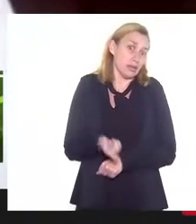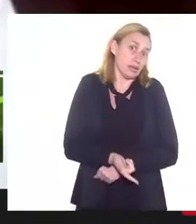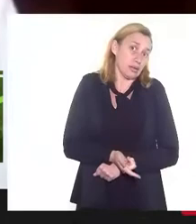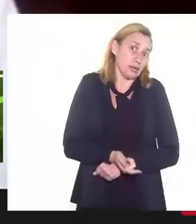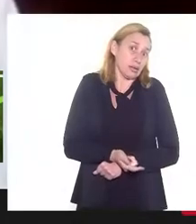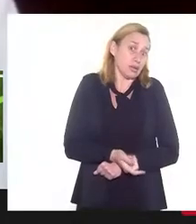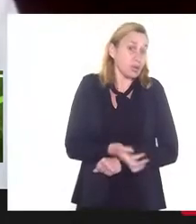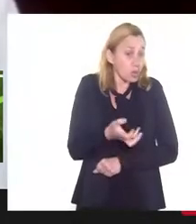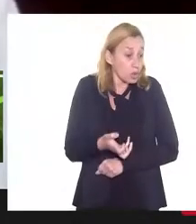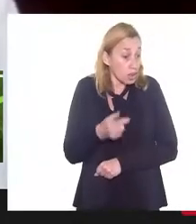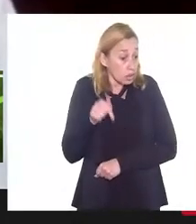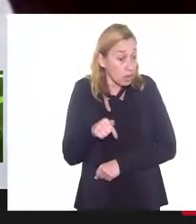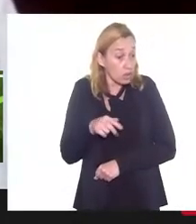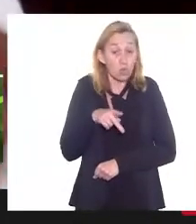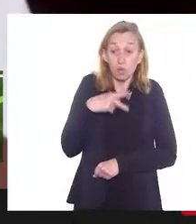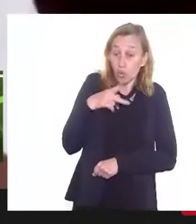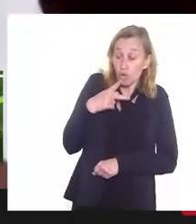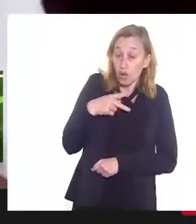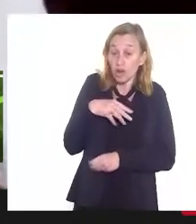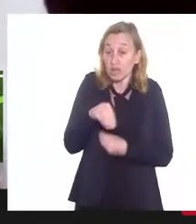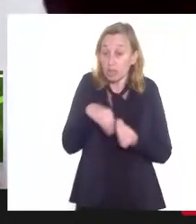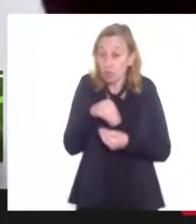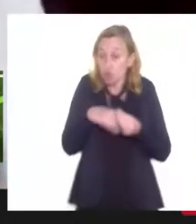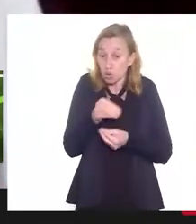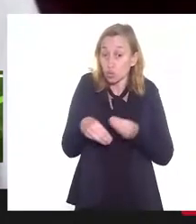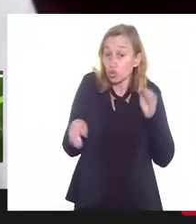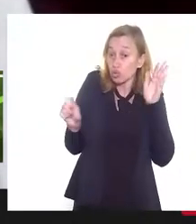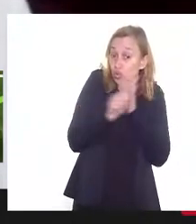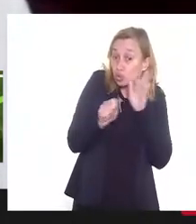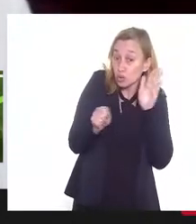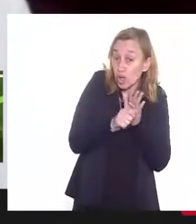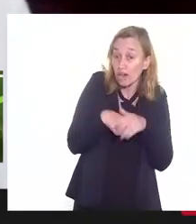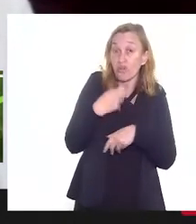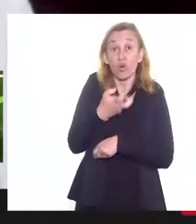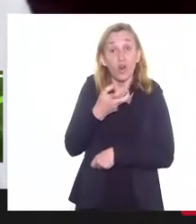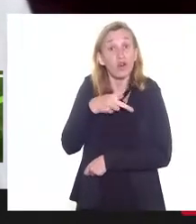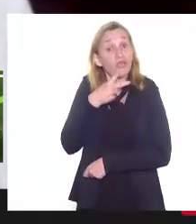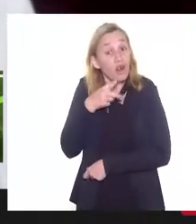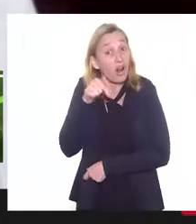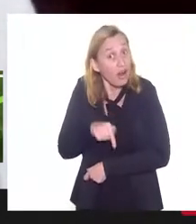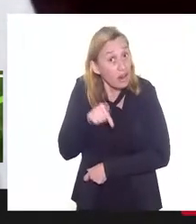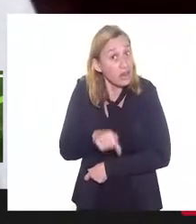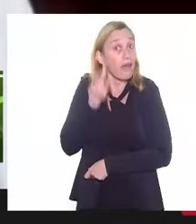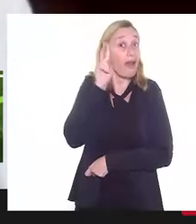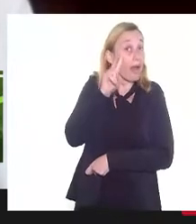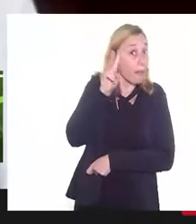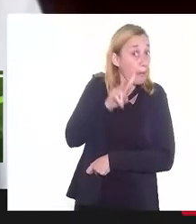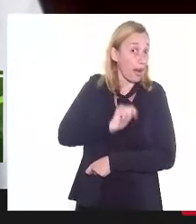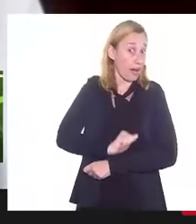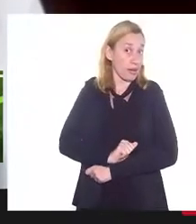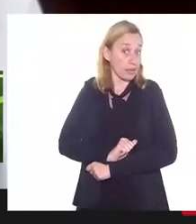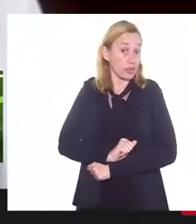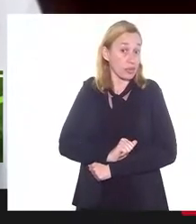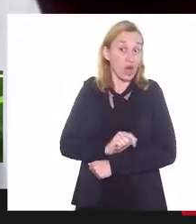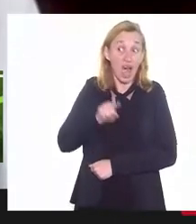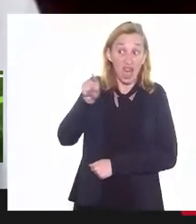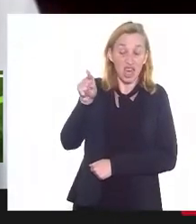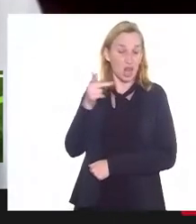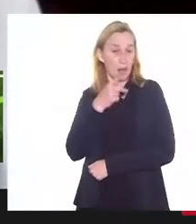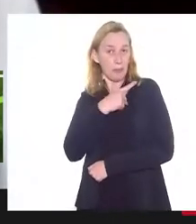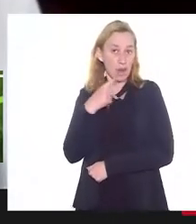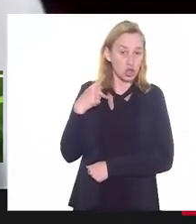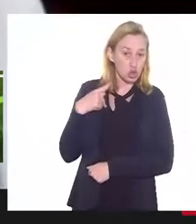aqui, quando eu falo do envolvimento do tráfico, eu quero aqui citar, lembrar, quando aquele